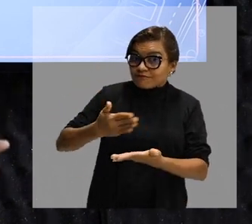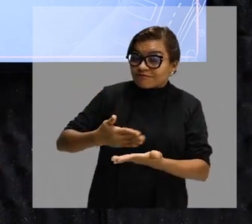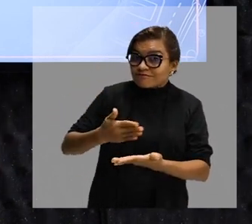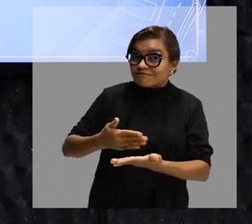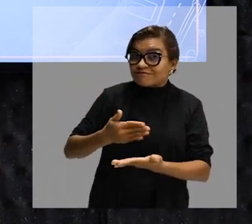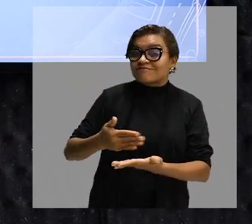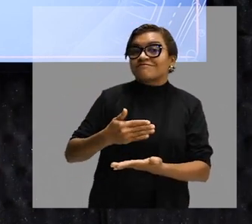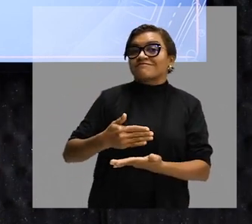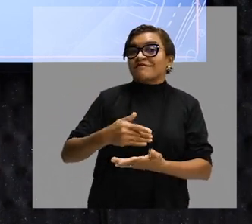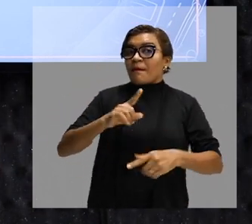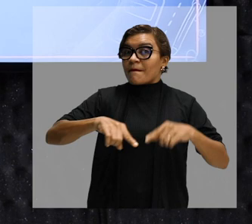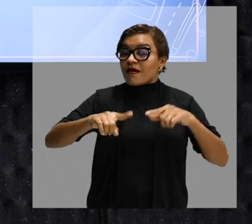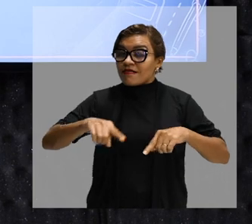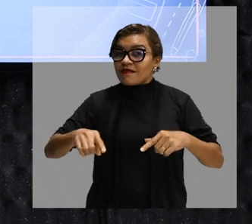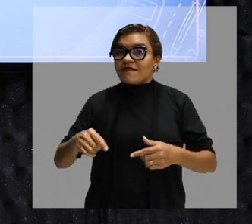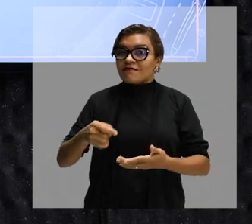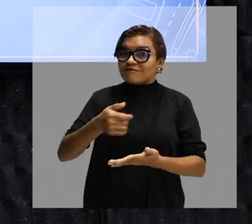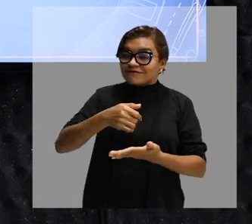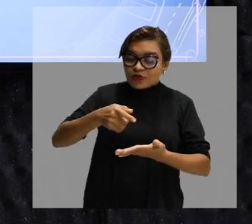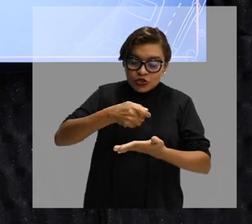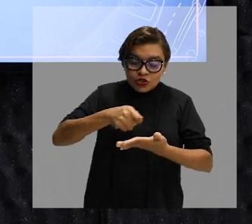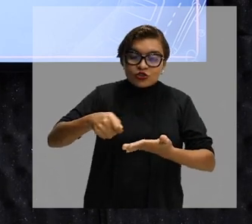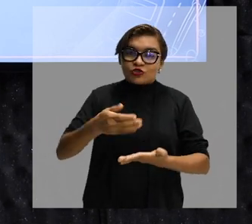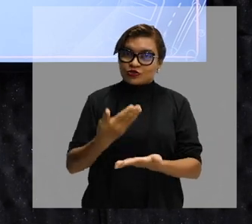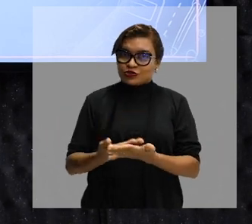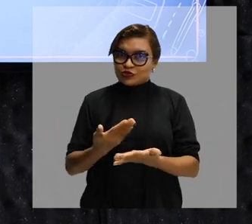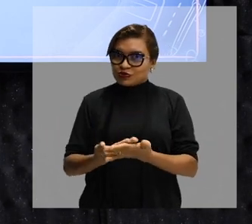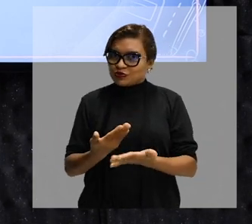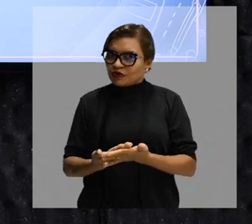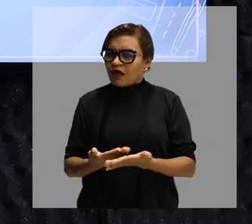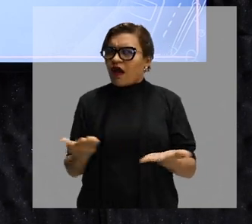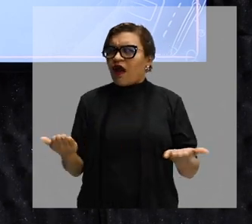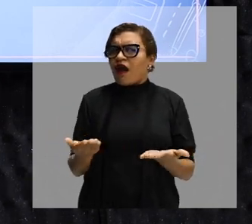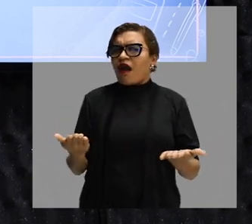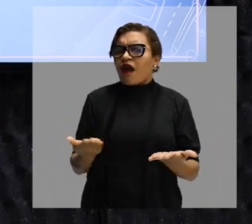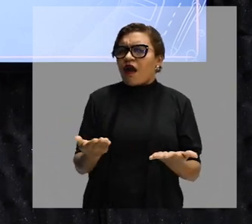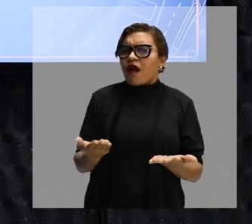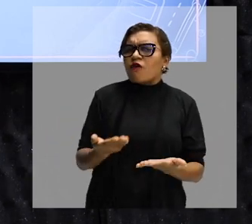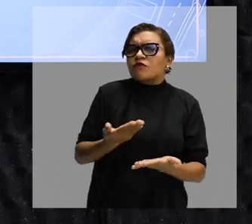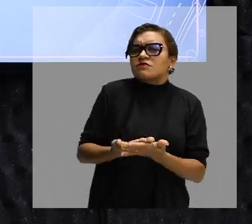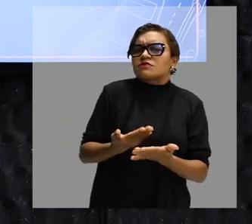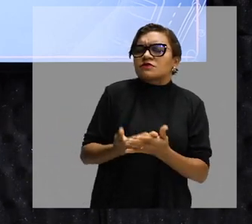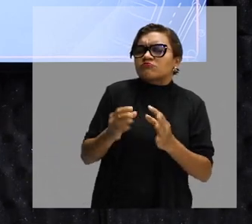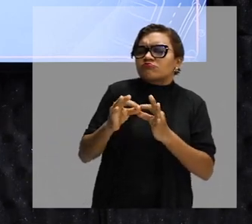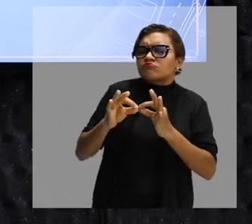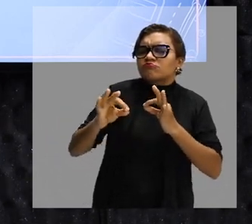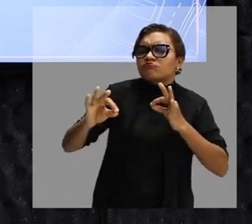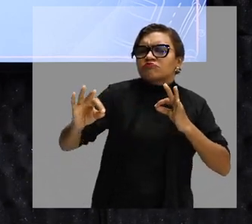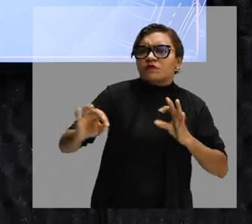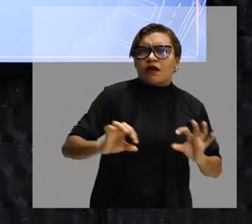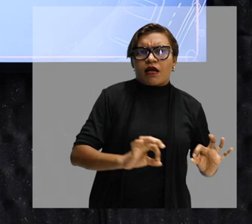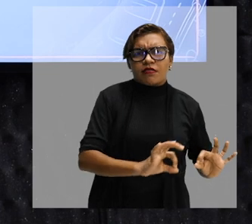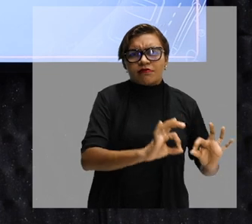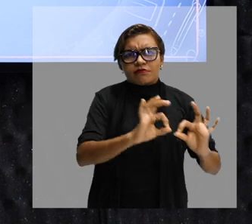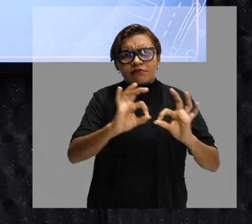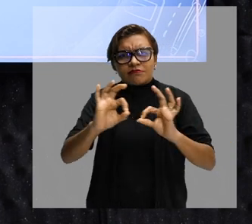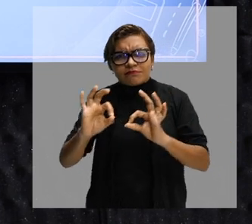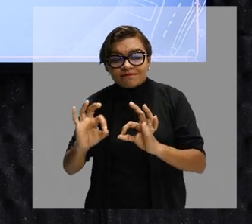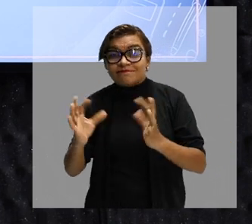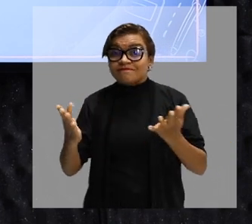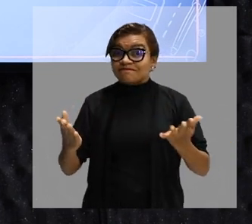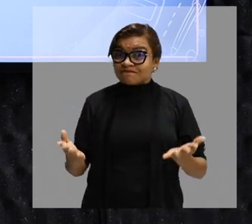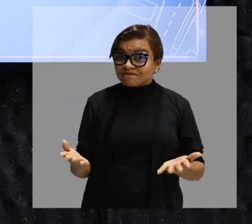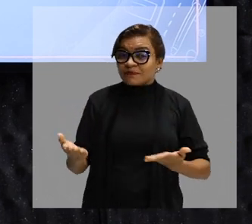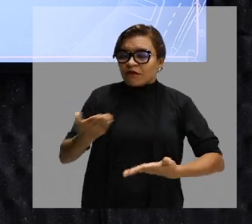teu material, para não dar dispersão, esta modalidade de ensino, né? Esta forma de apresentar o conhecimento,